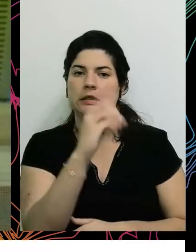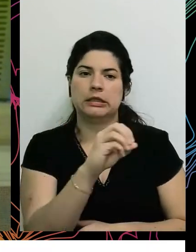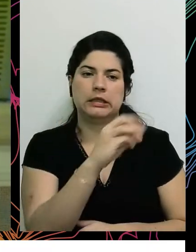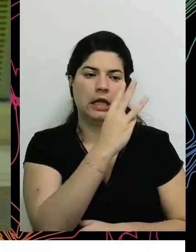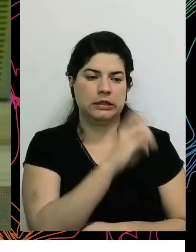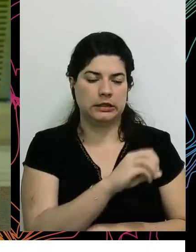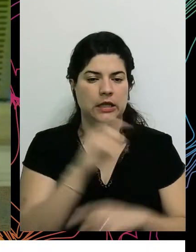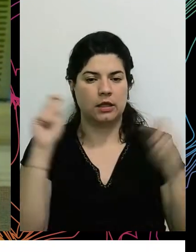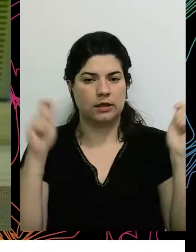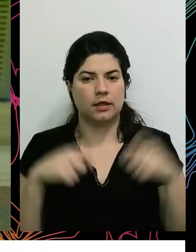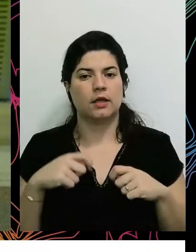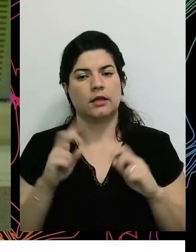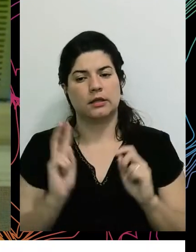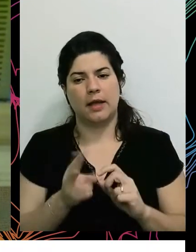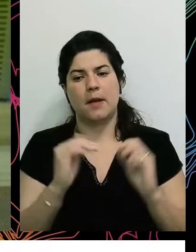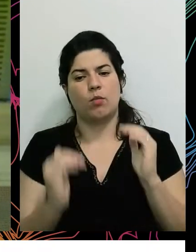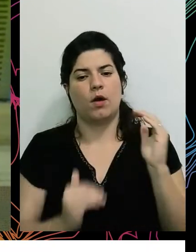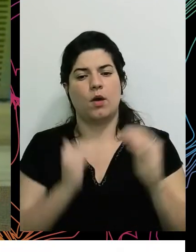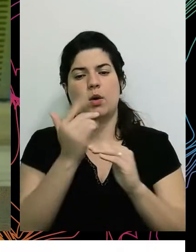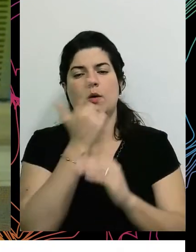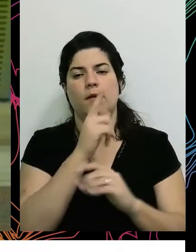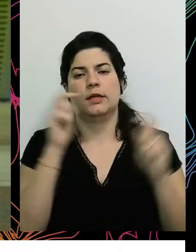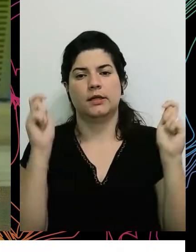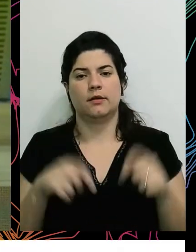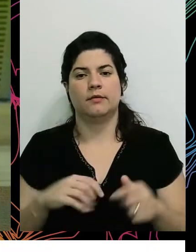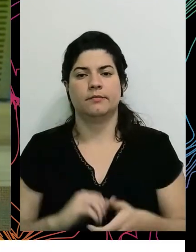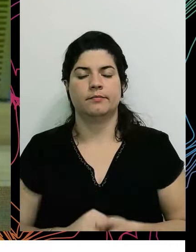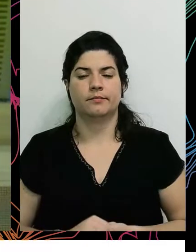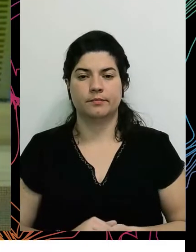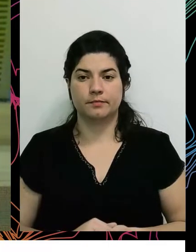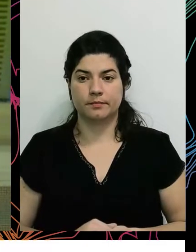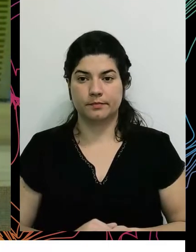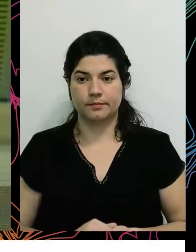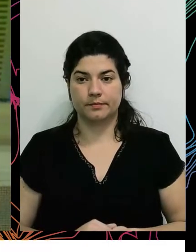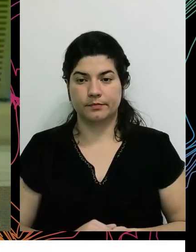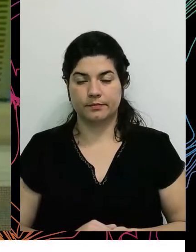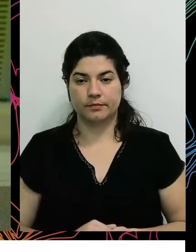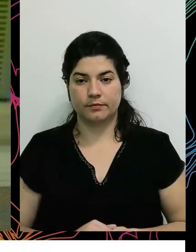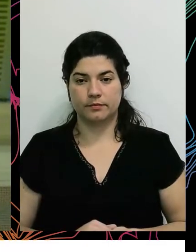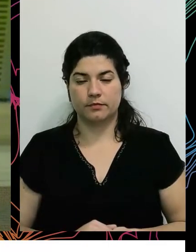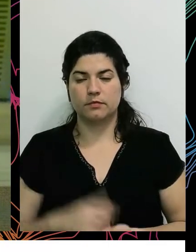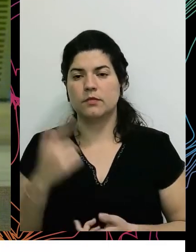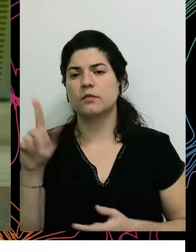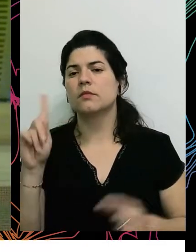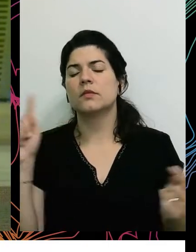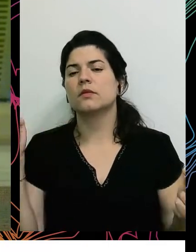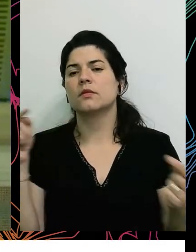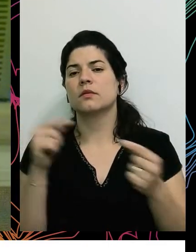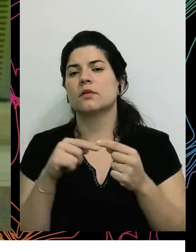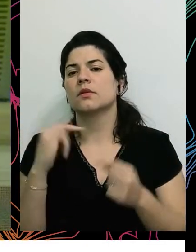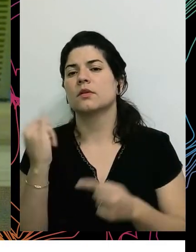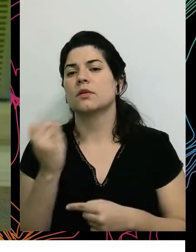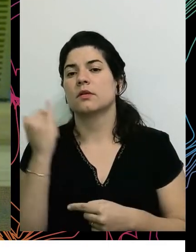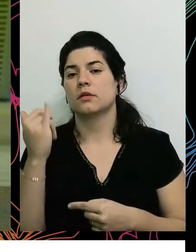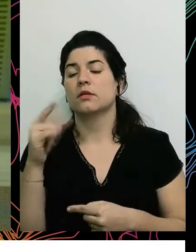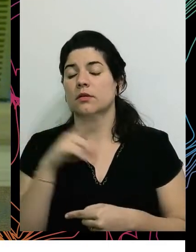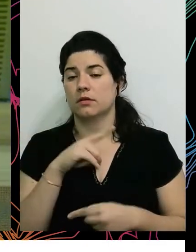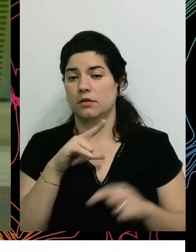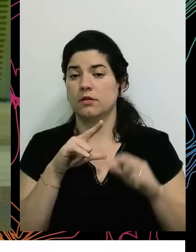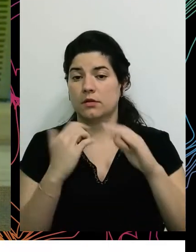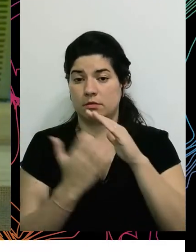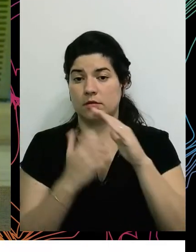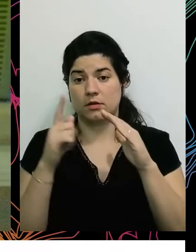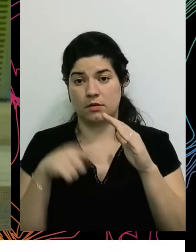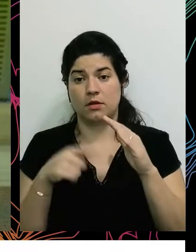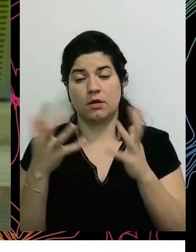Sempre são avances. Outro objetivo importantíssimo que a companhia tem é atrair